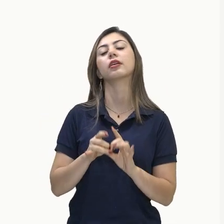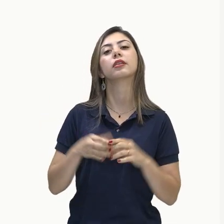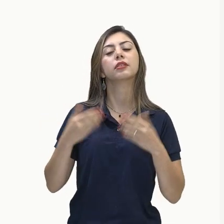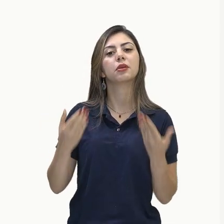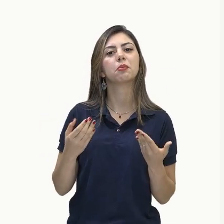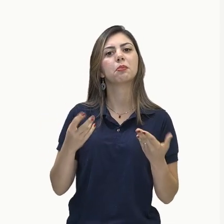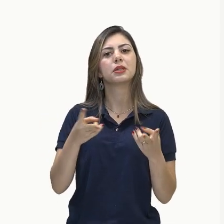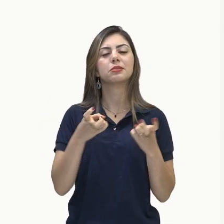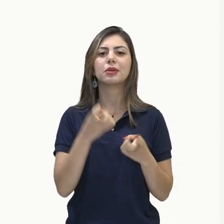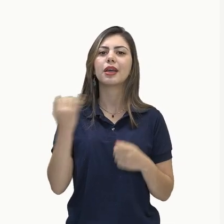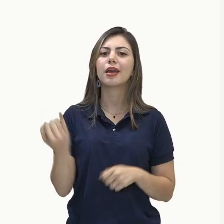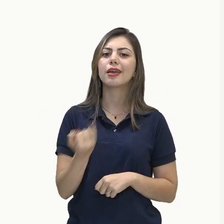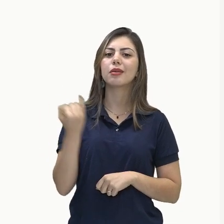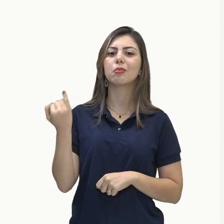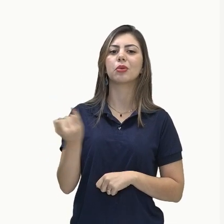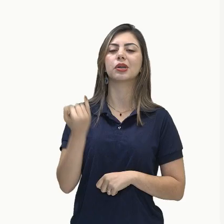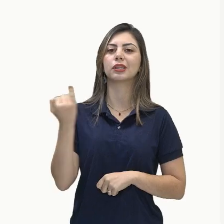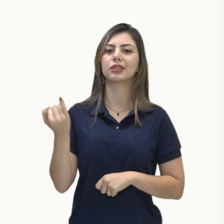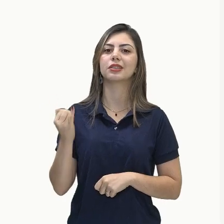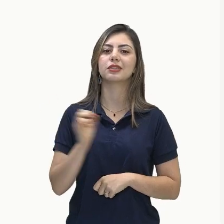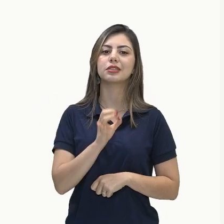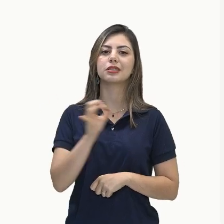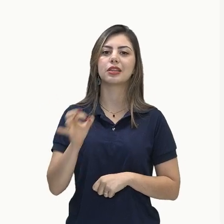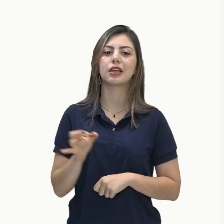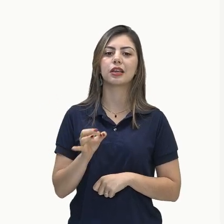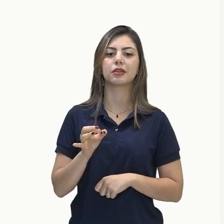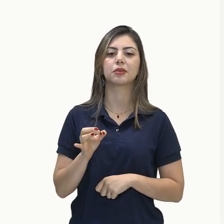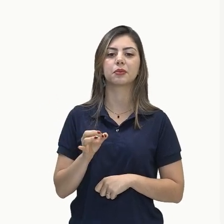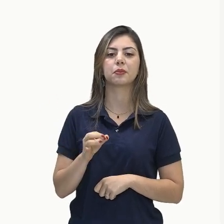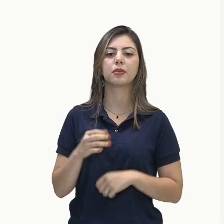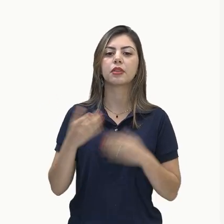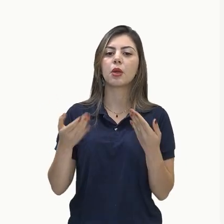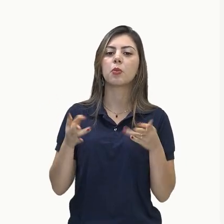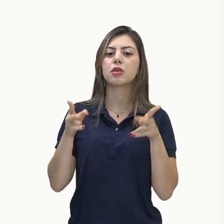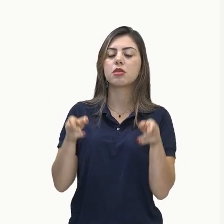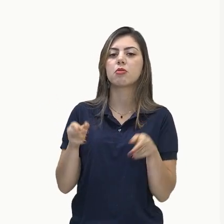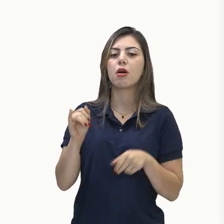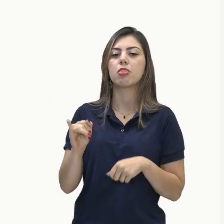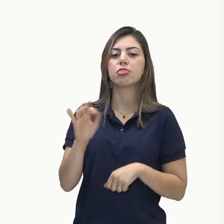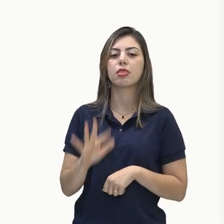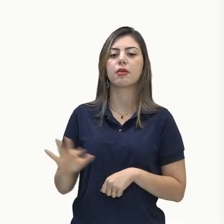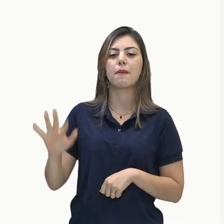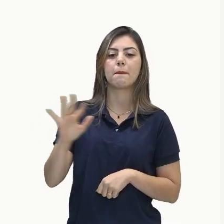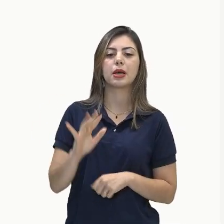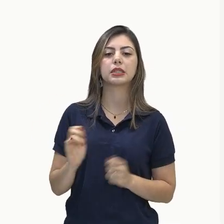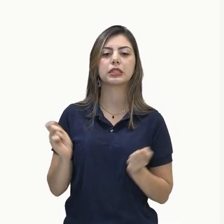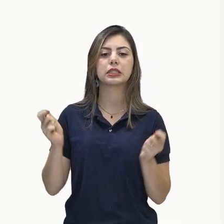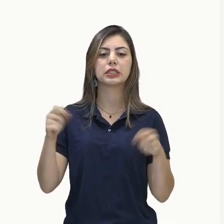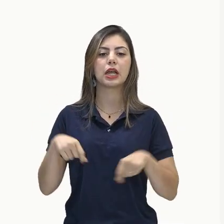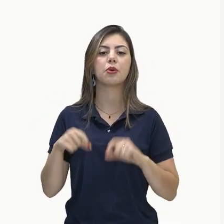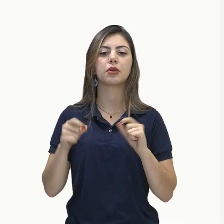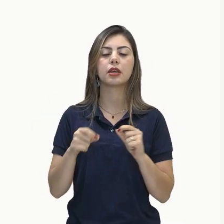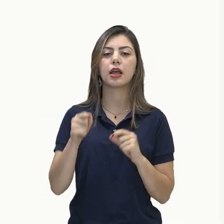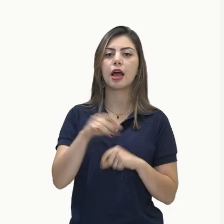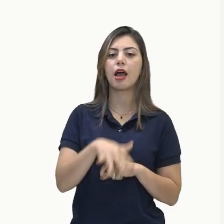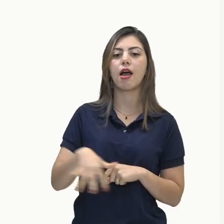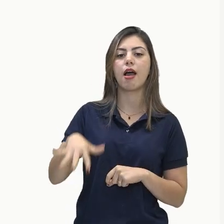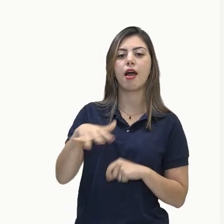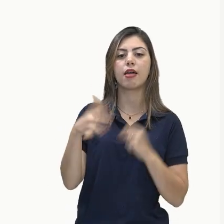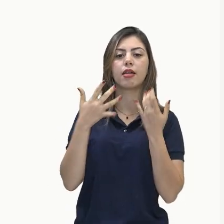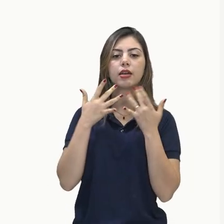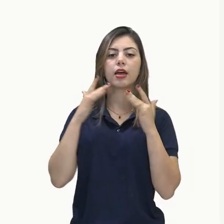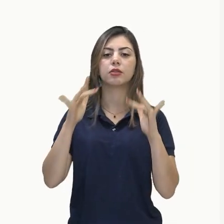do corredor ecológico. Os corredores ecológicos conectam os fragmentos de áreas naturais ou